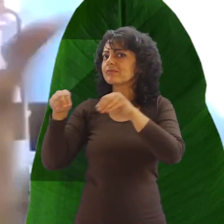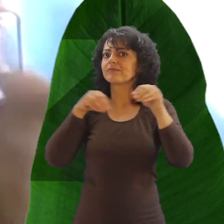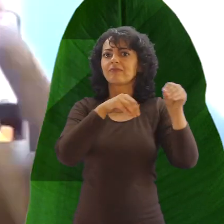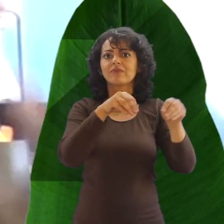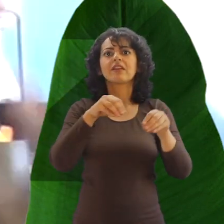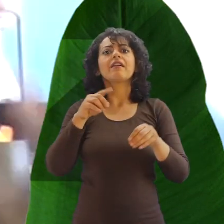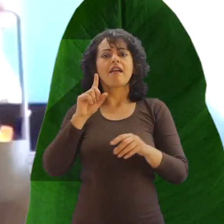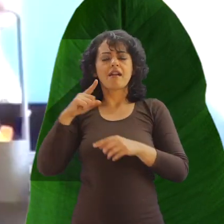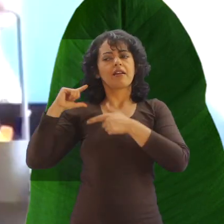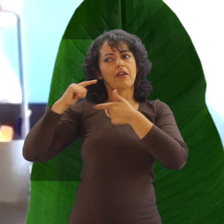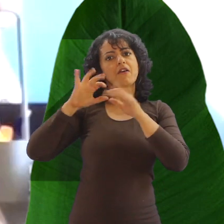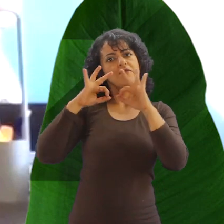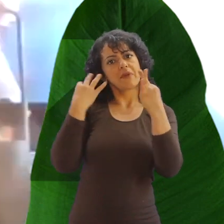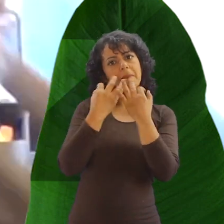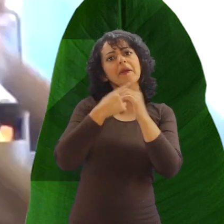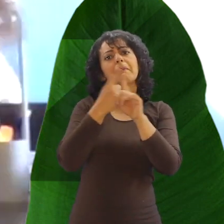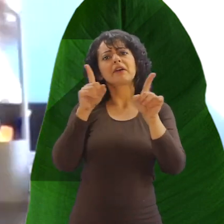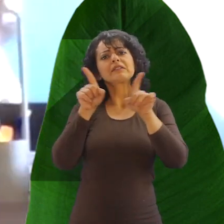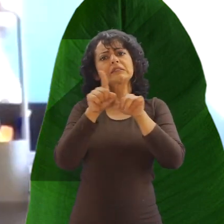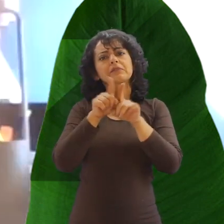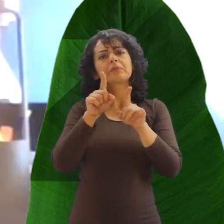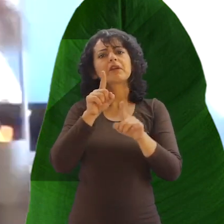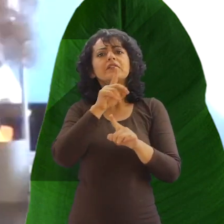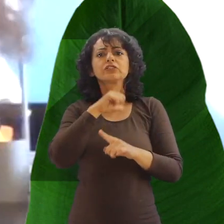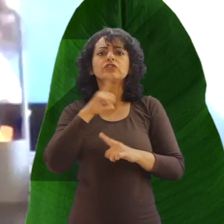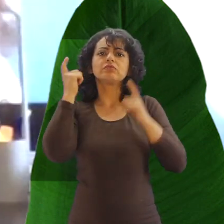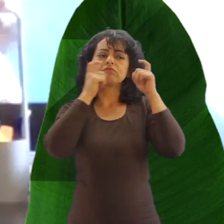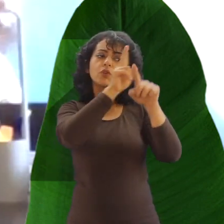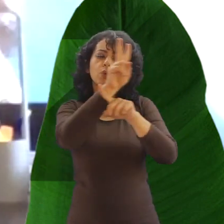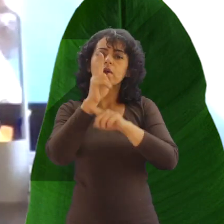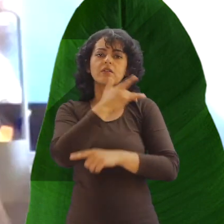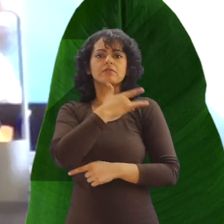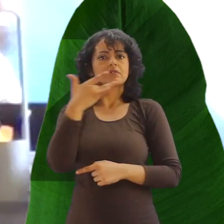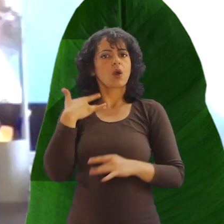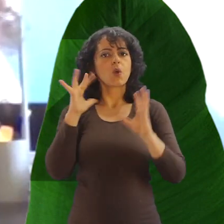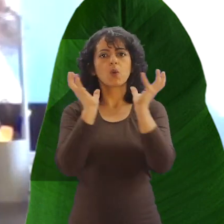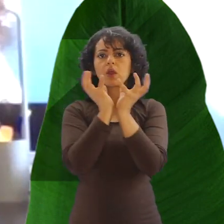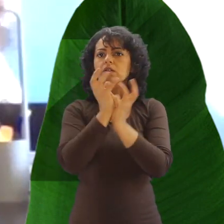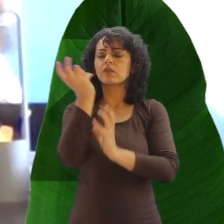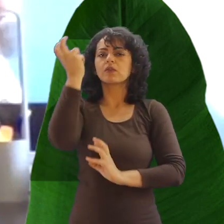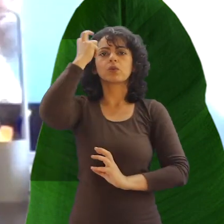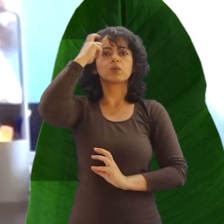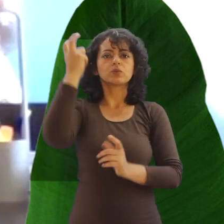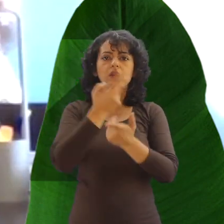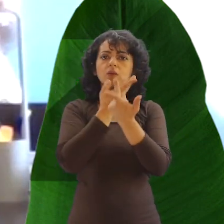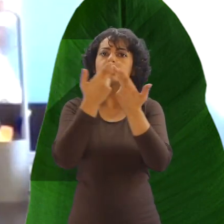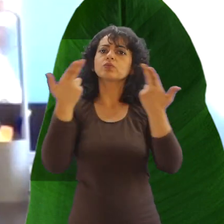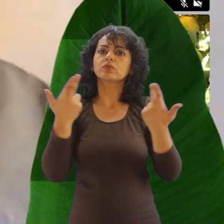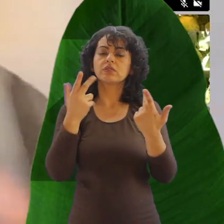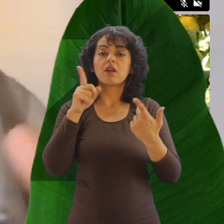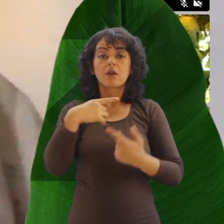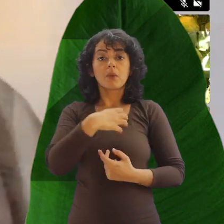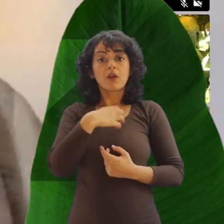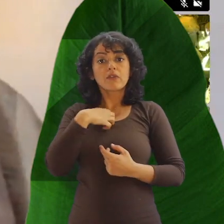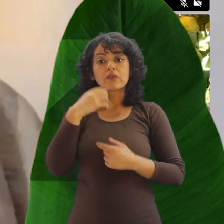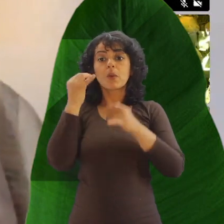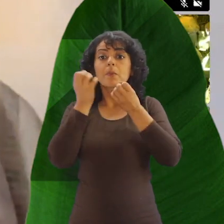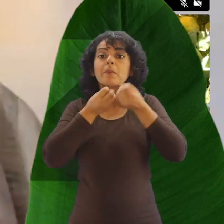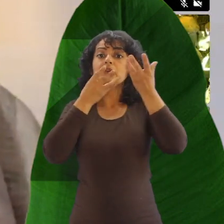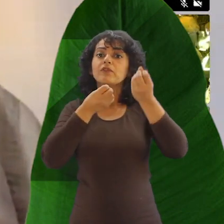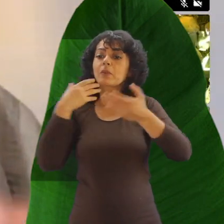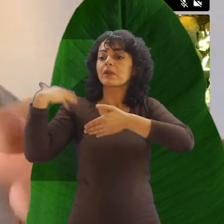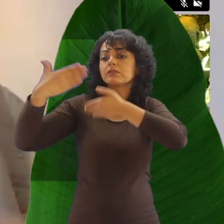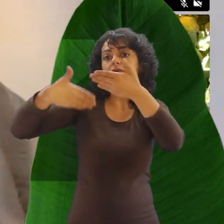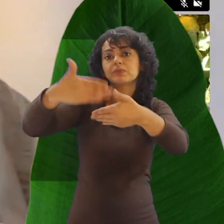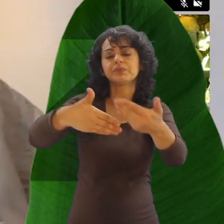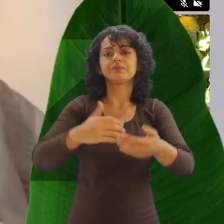saúde coletiva, social, cultural. Então, era uma forma também de transmissão de informação, enfim. Então, a cultura,